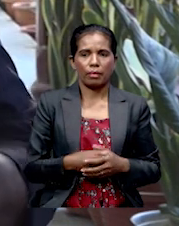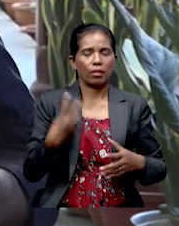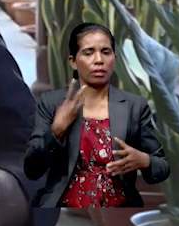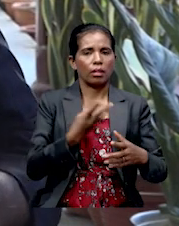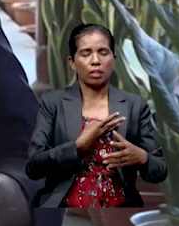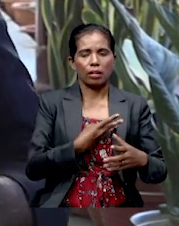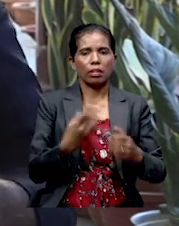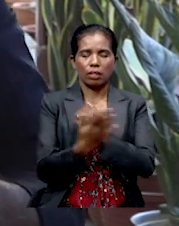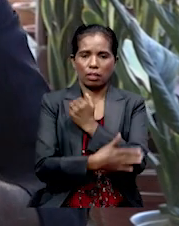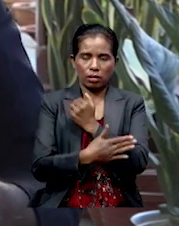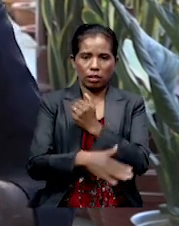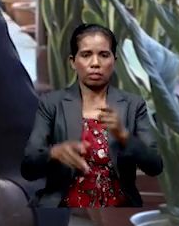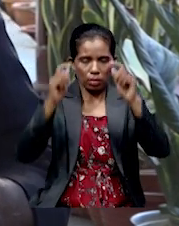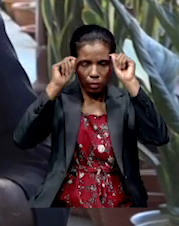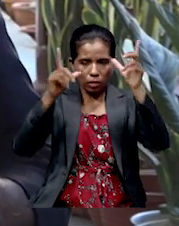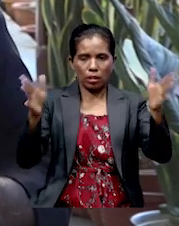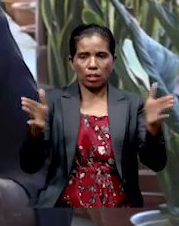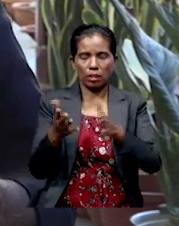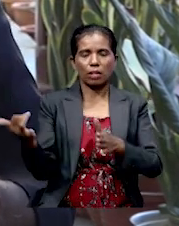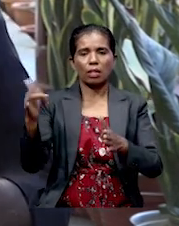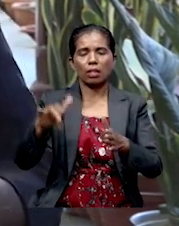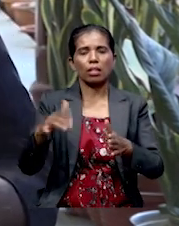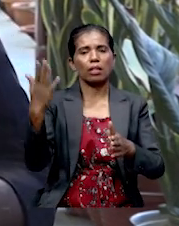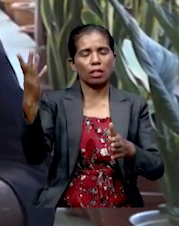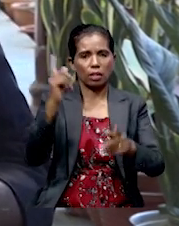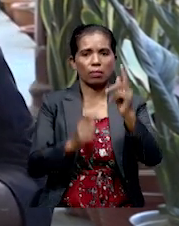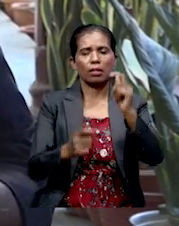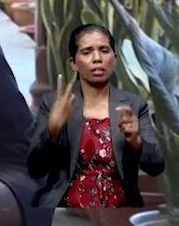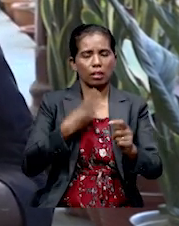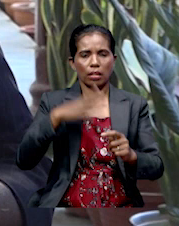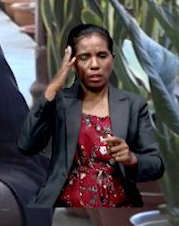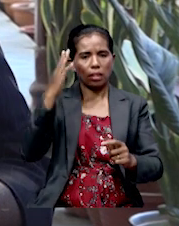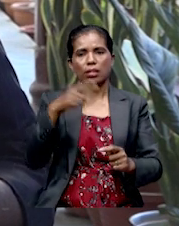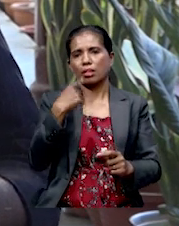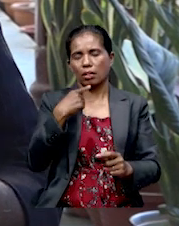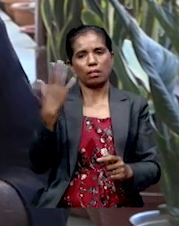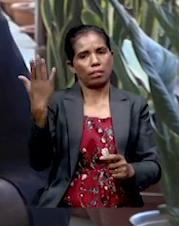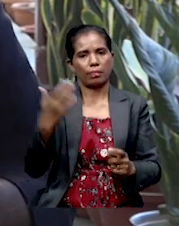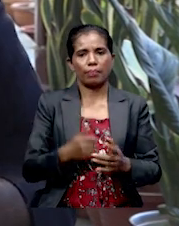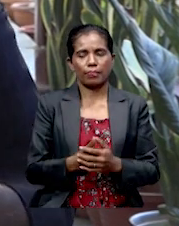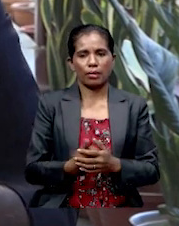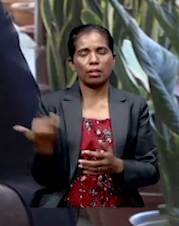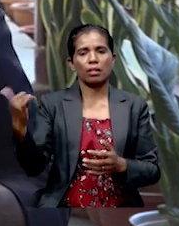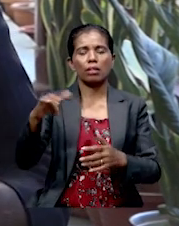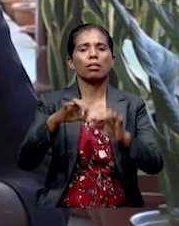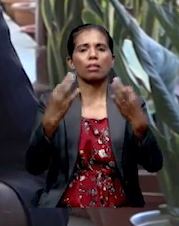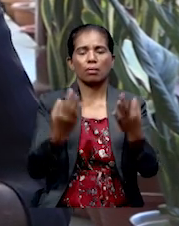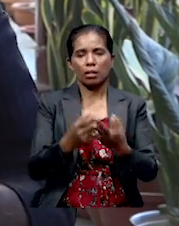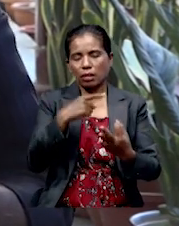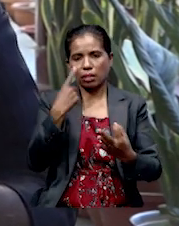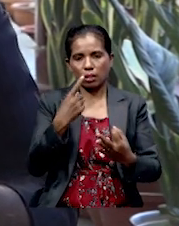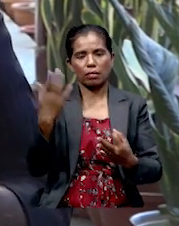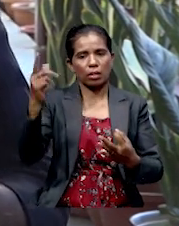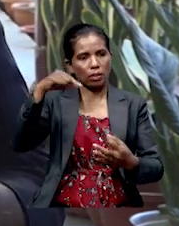ni keluar helah. Sebenarnya hira ya tribunal lepas ni itu hati ni sesi macam ni pak. Sebenarnya family ni sesi maka